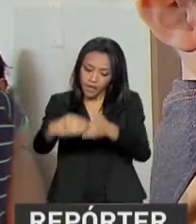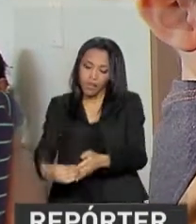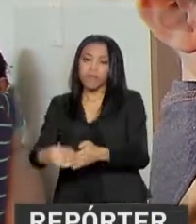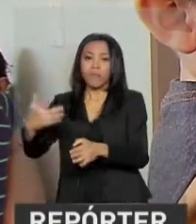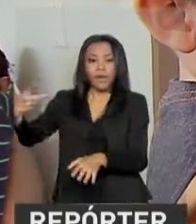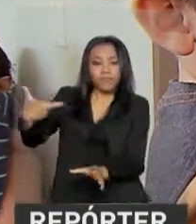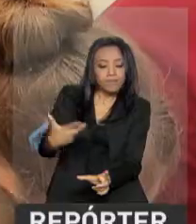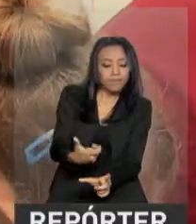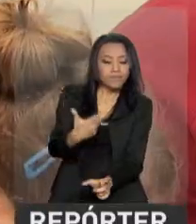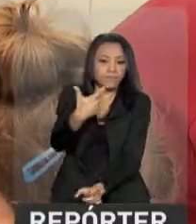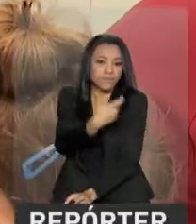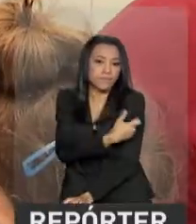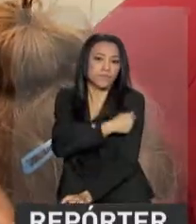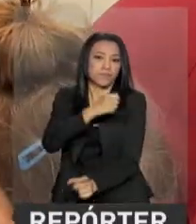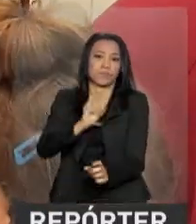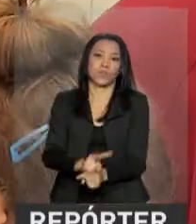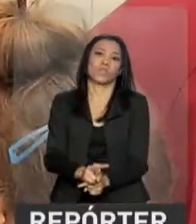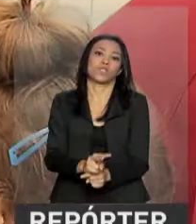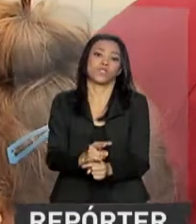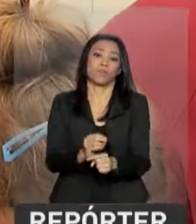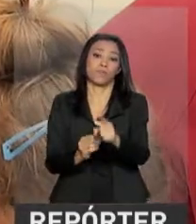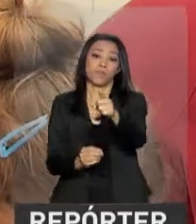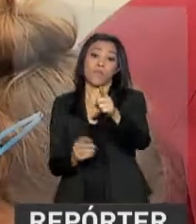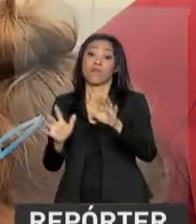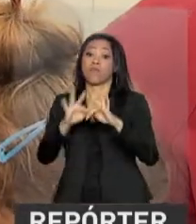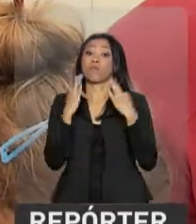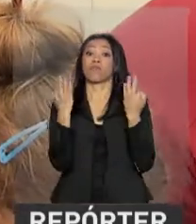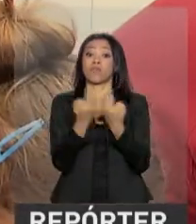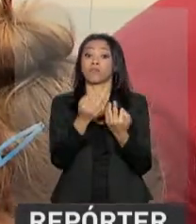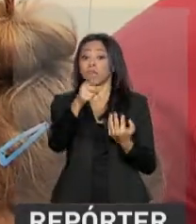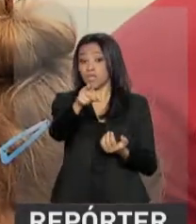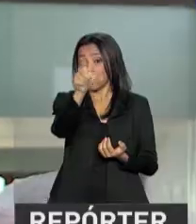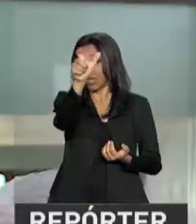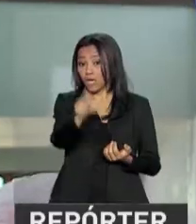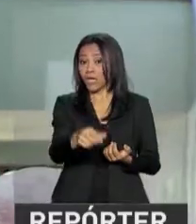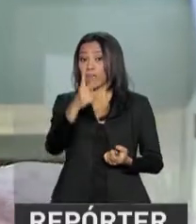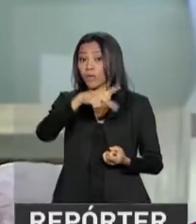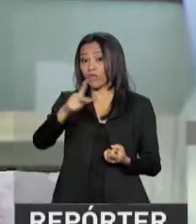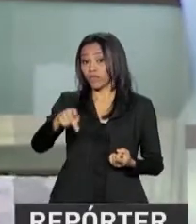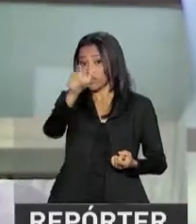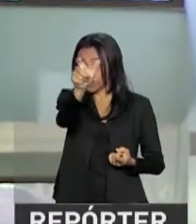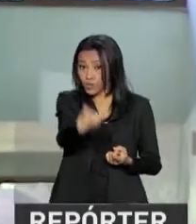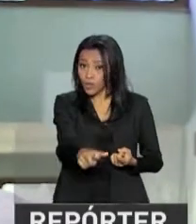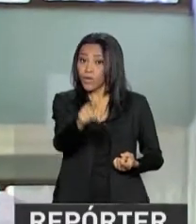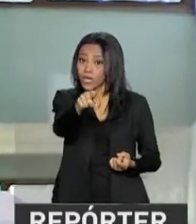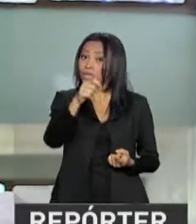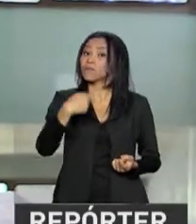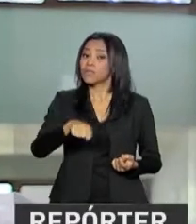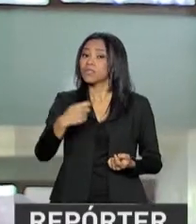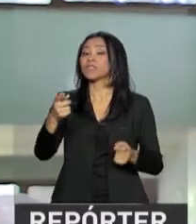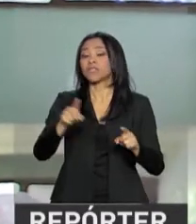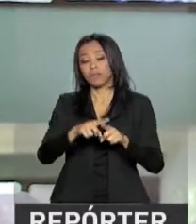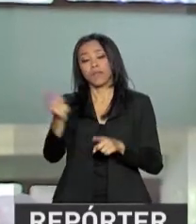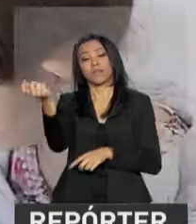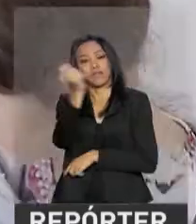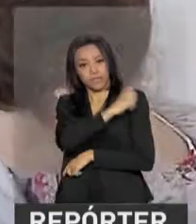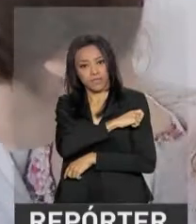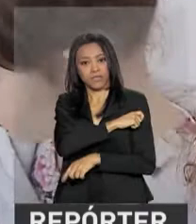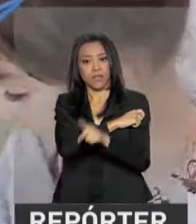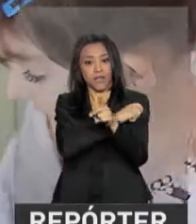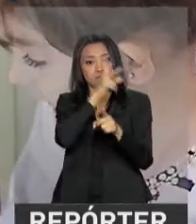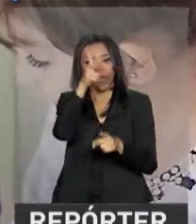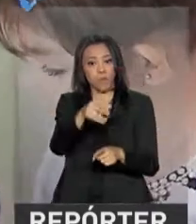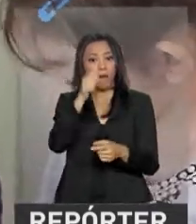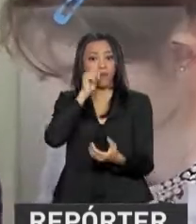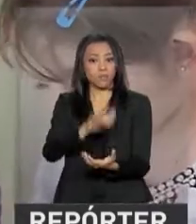eu ficar mais tranquila. Fábio veio com a família inteira. Como ele é professor, está no grupo que tem prioridade para se vacinar. Assim